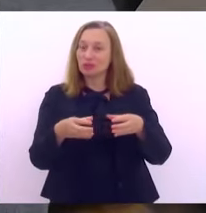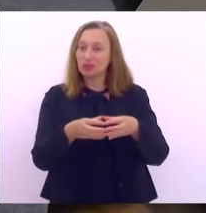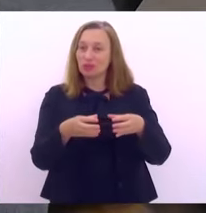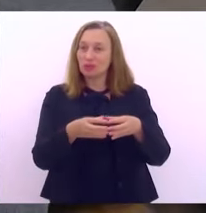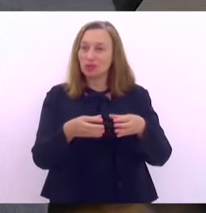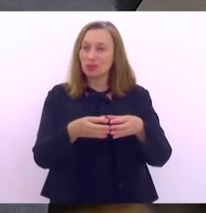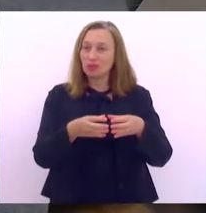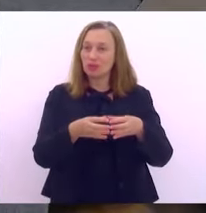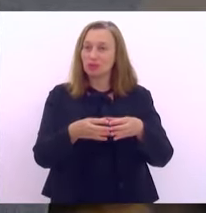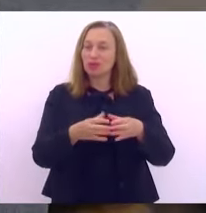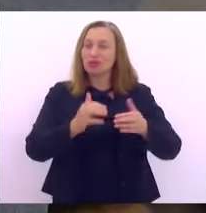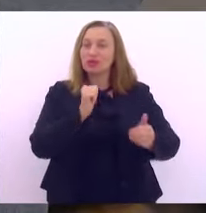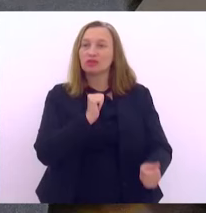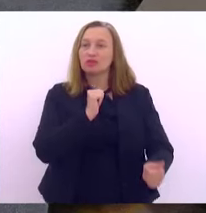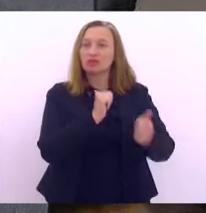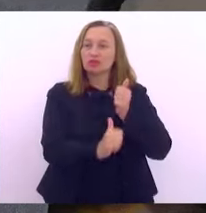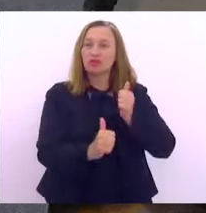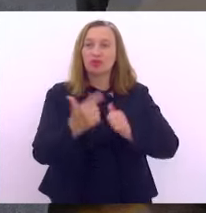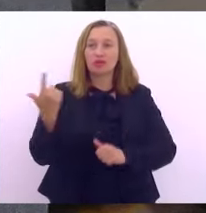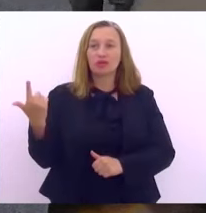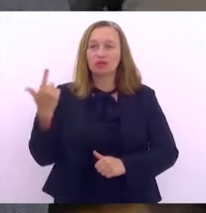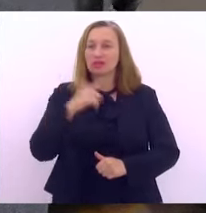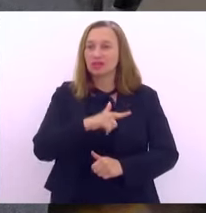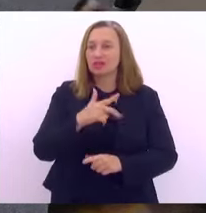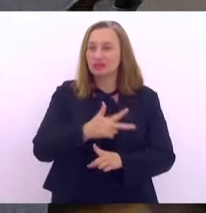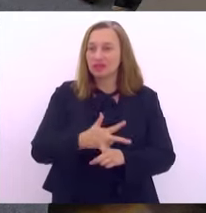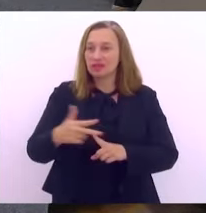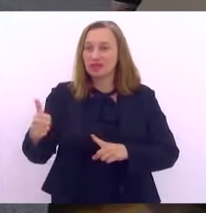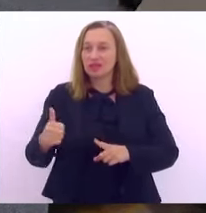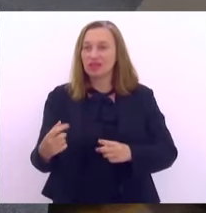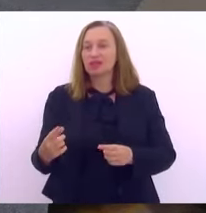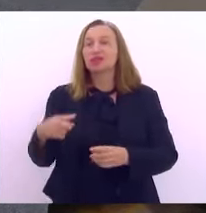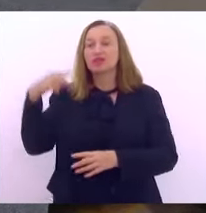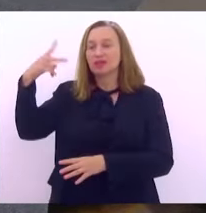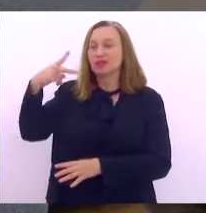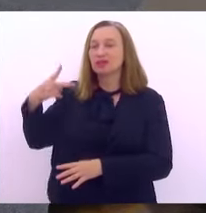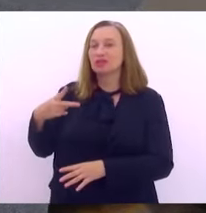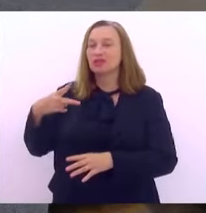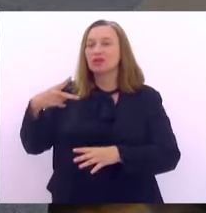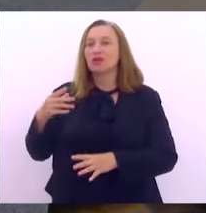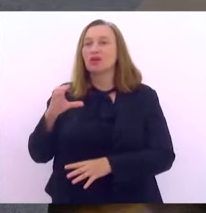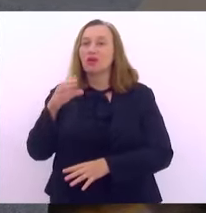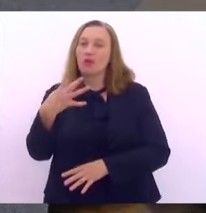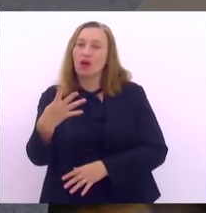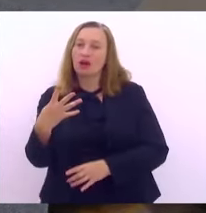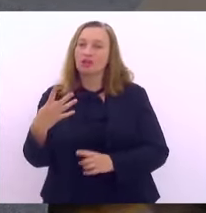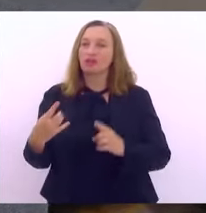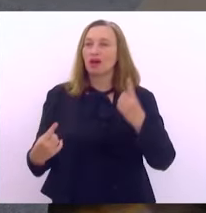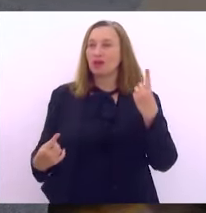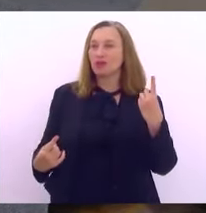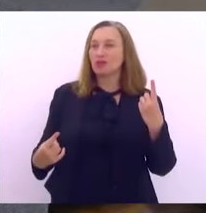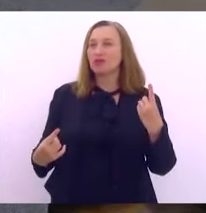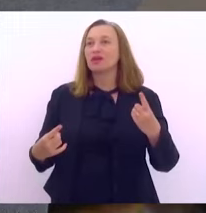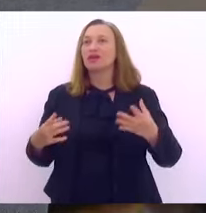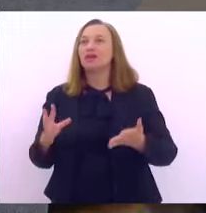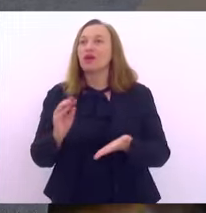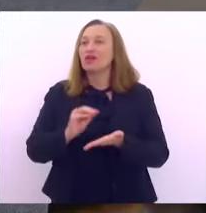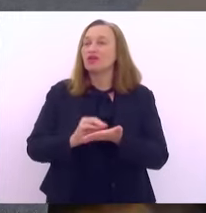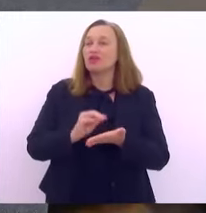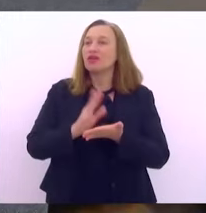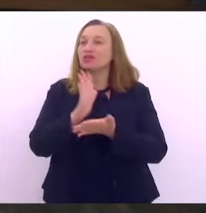vereadores aqui do Rio de Janeiro de 4-1, mesmo com a ausência de certos atletas, que nem